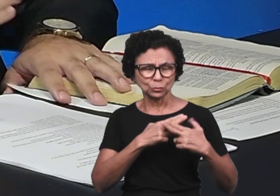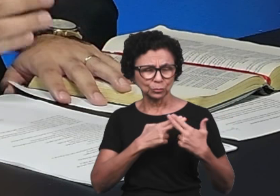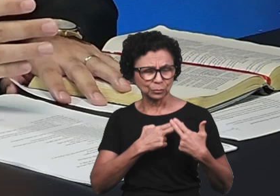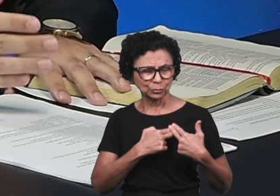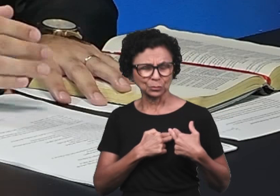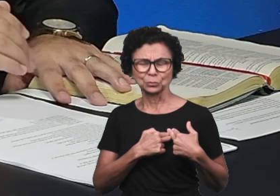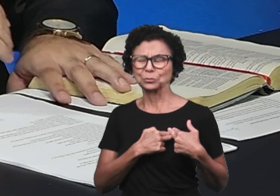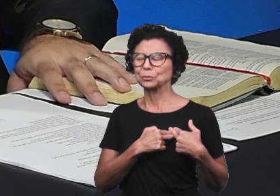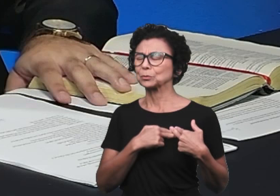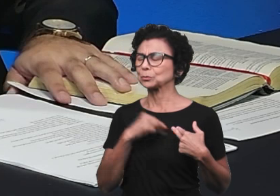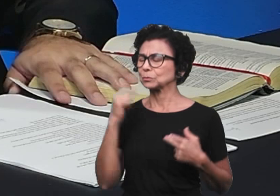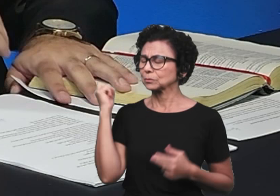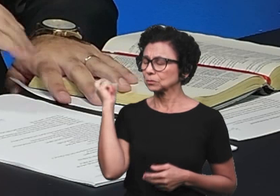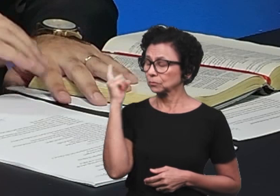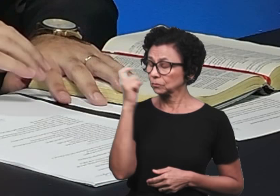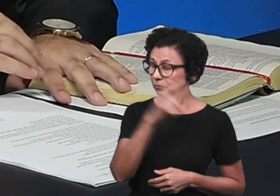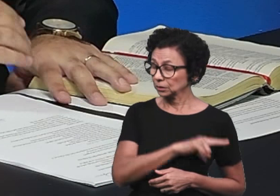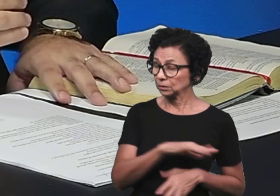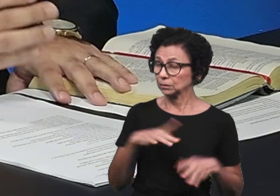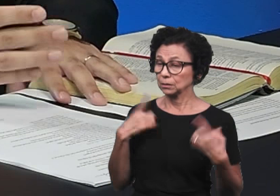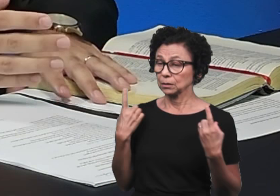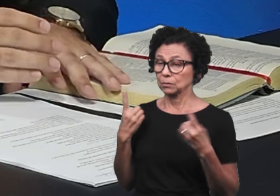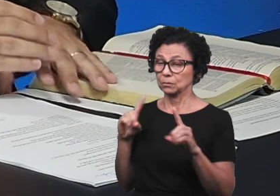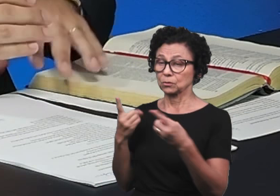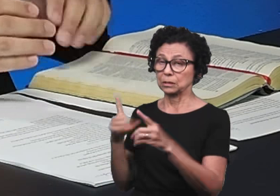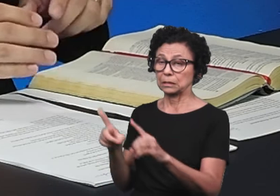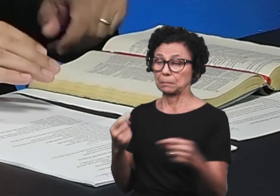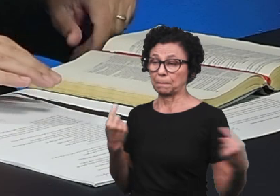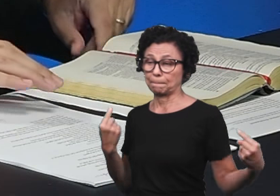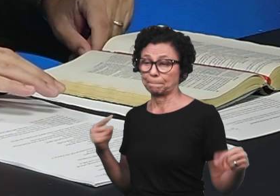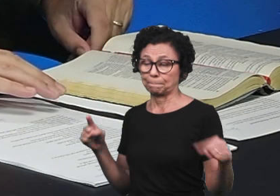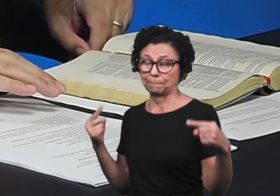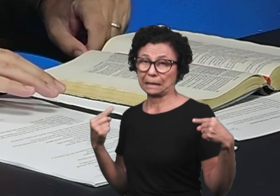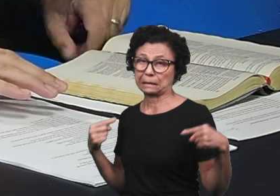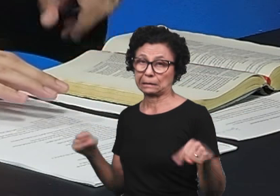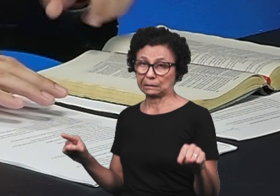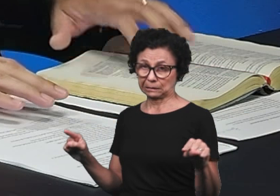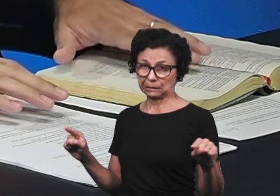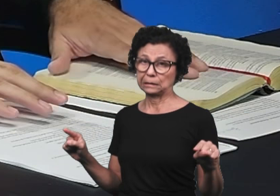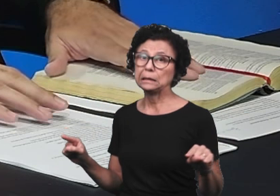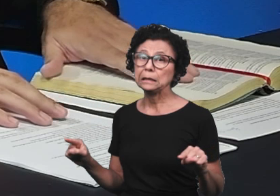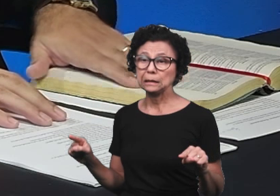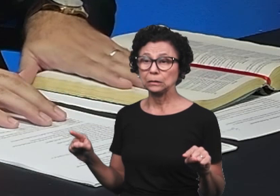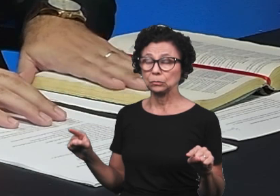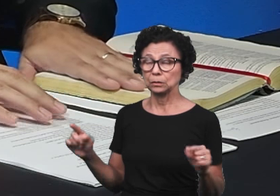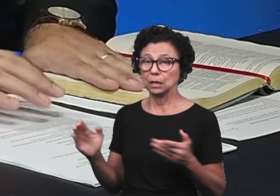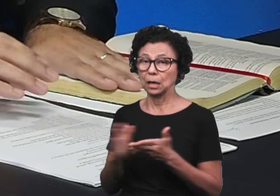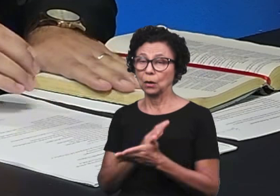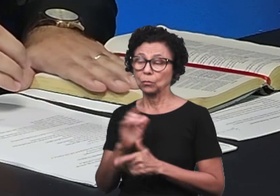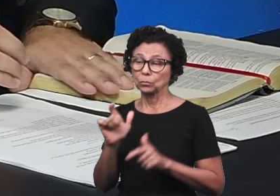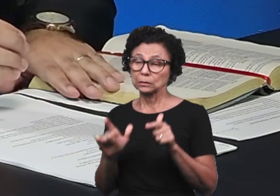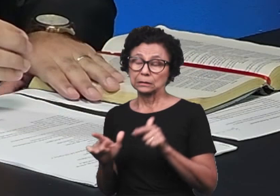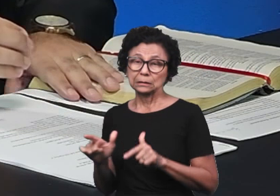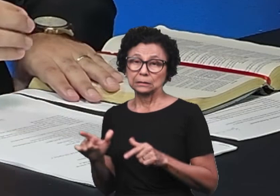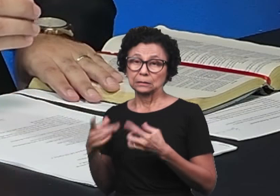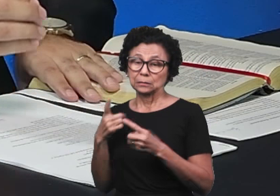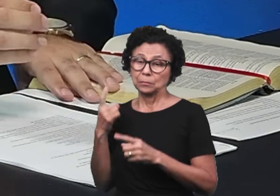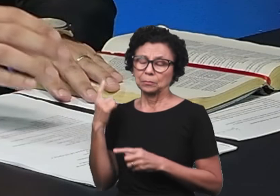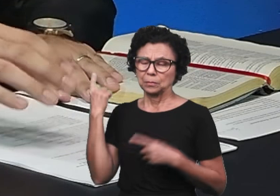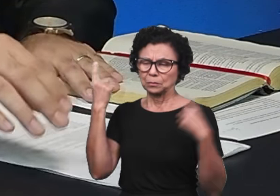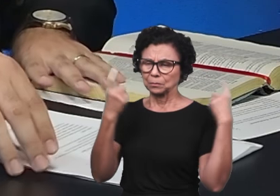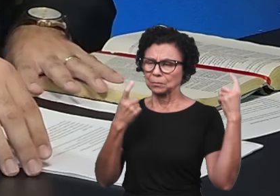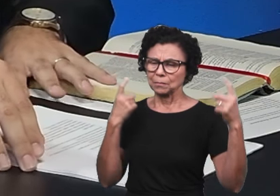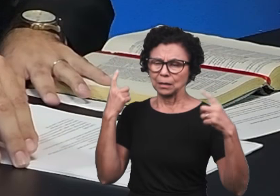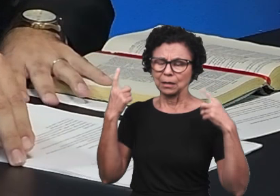de perseguições, medo, alguns estavam até muito preocupados. E ela se posicionou